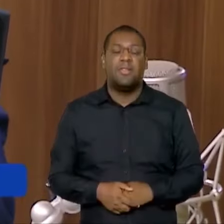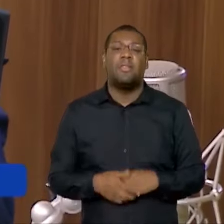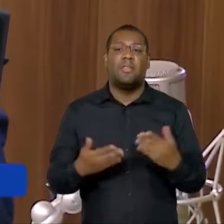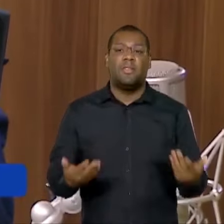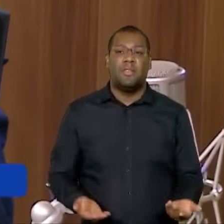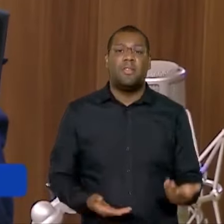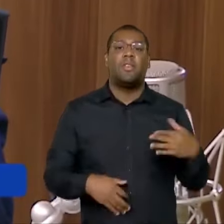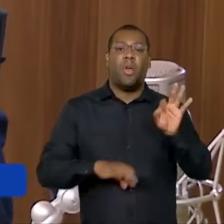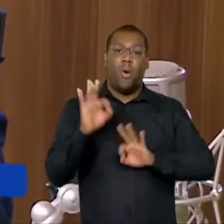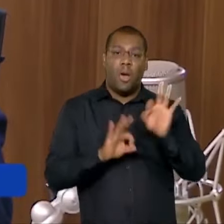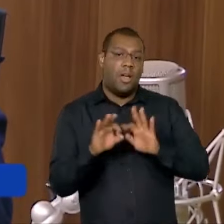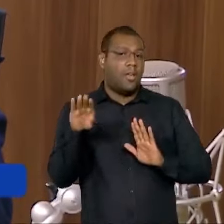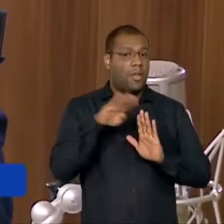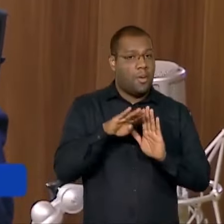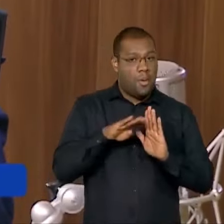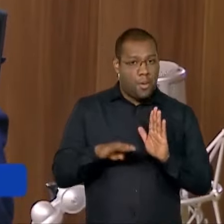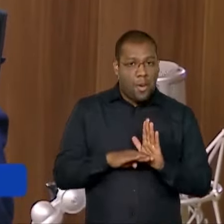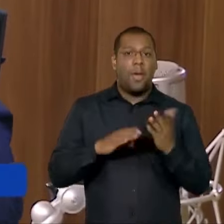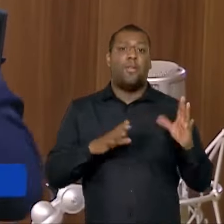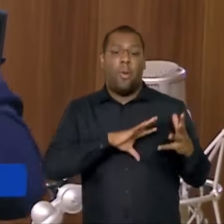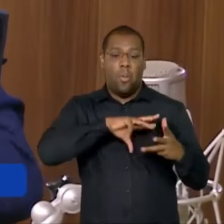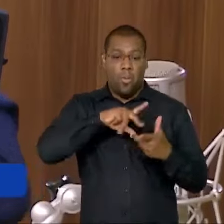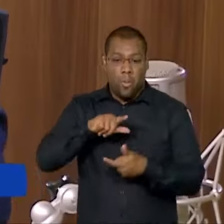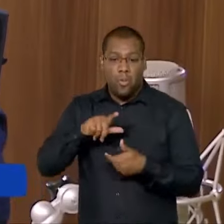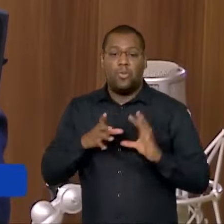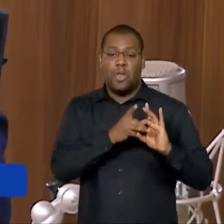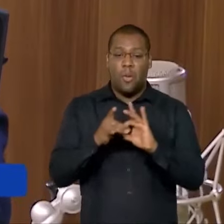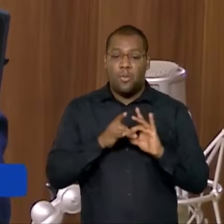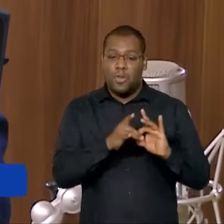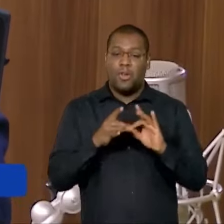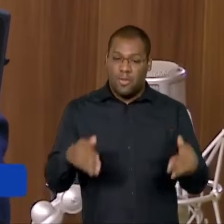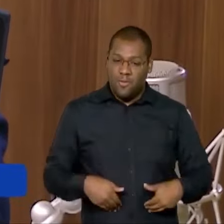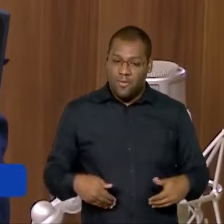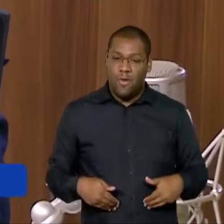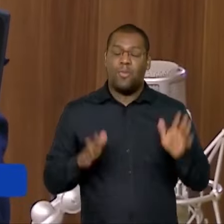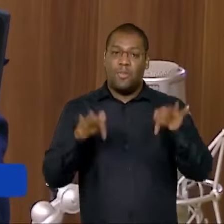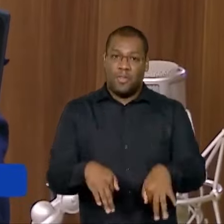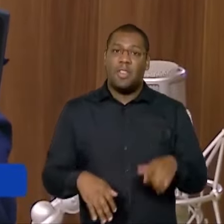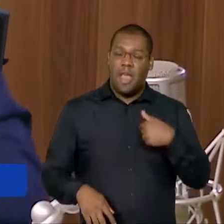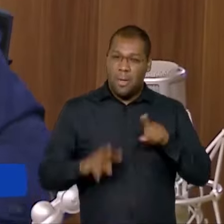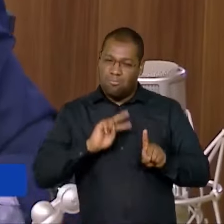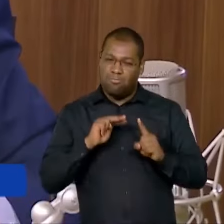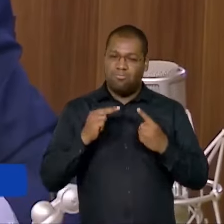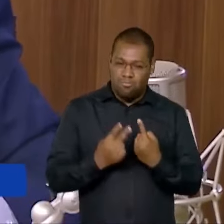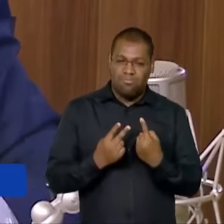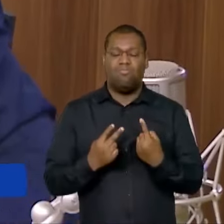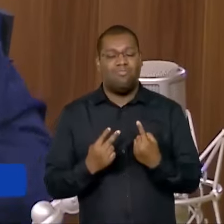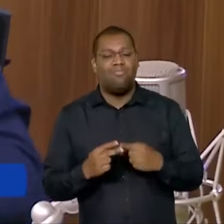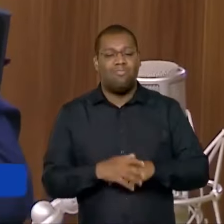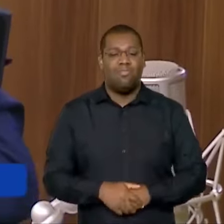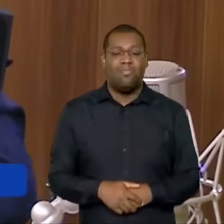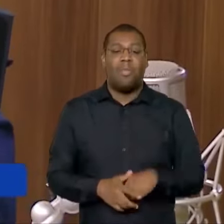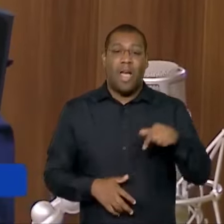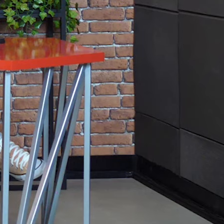para os termos da Aliança Global contra a Fome e a Pobreza. E eu estou bastante animado que vamos alcançar esse objetivo no Brasil,